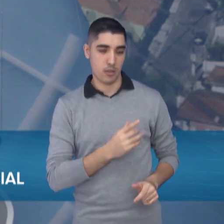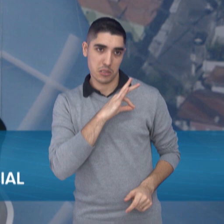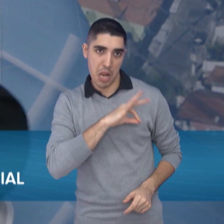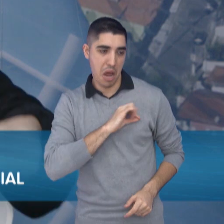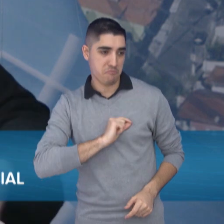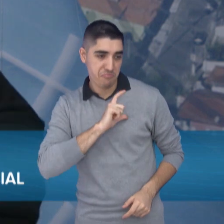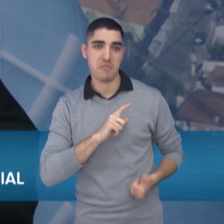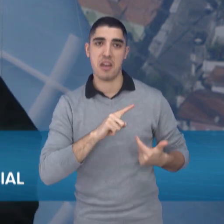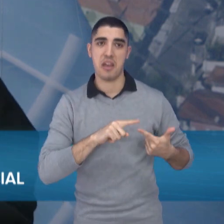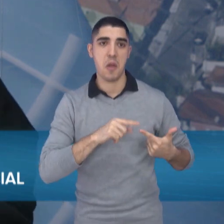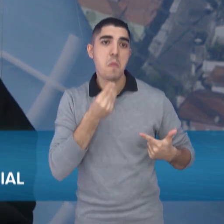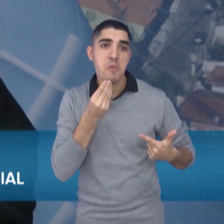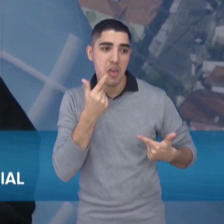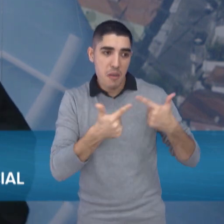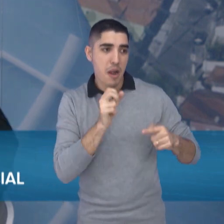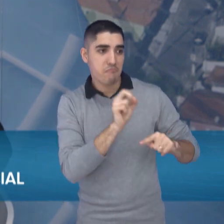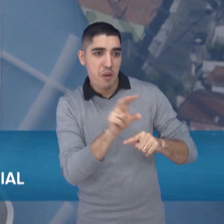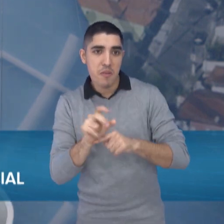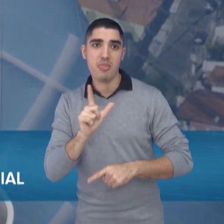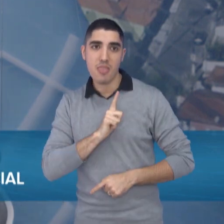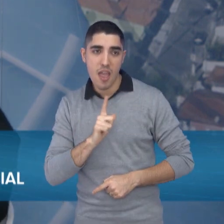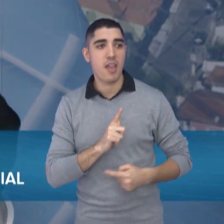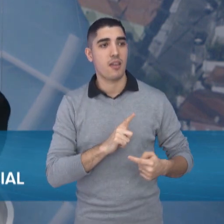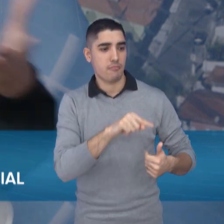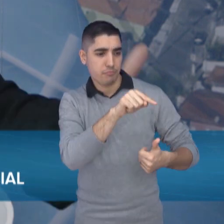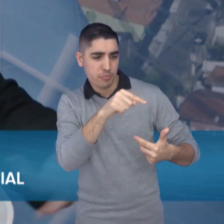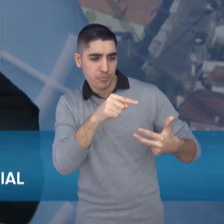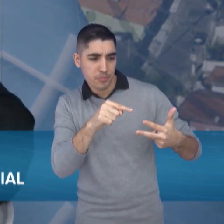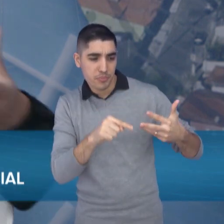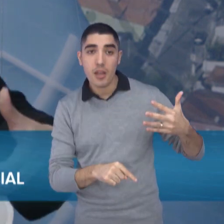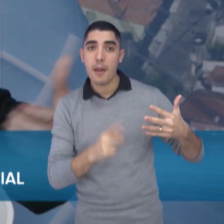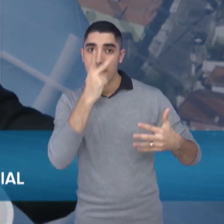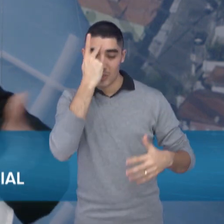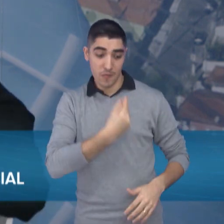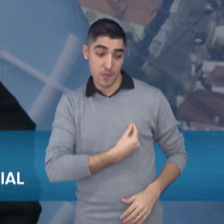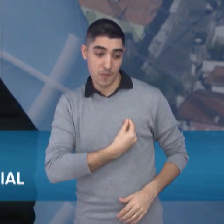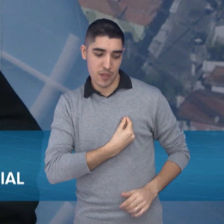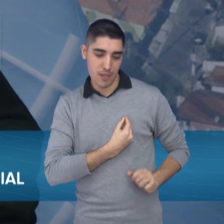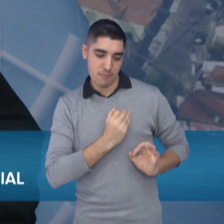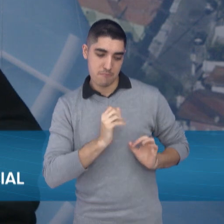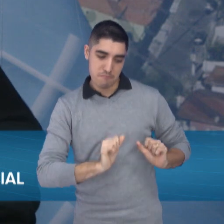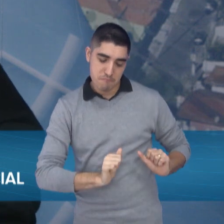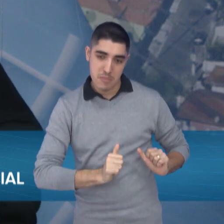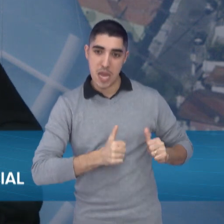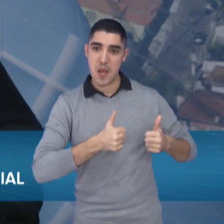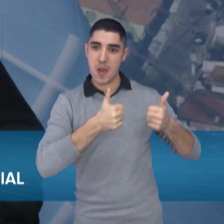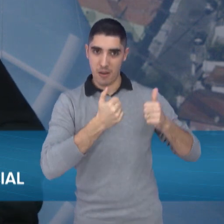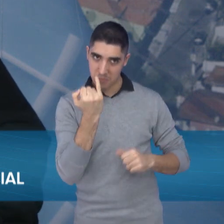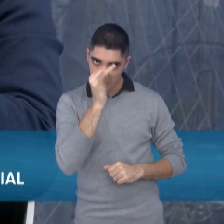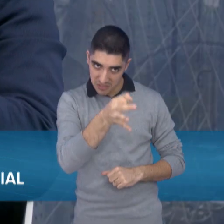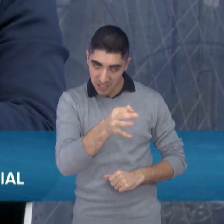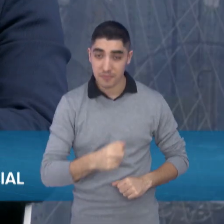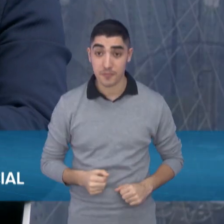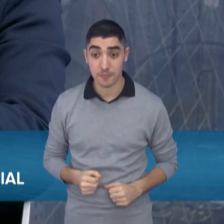mais oportunidade, consequentemente criando, né, melhorando de vida ali no seu entorno, é bem interessante, né, Paulo?